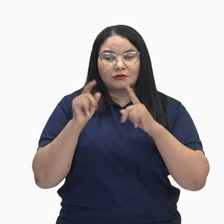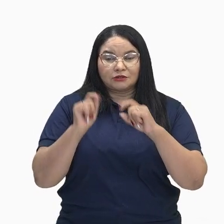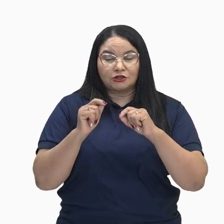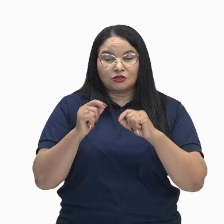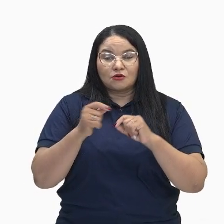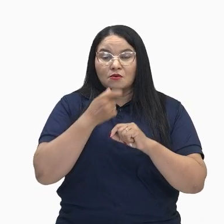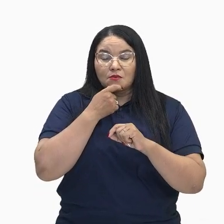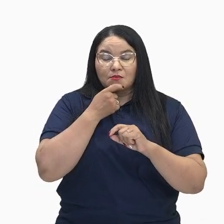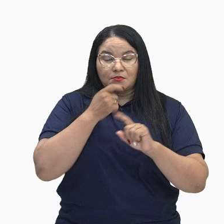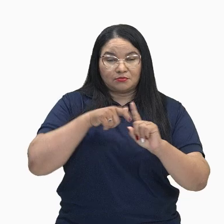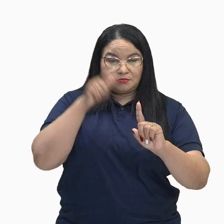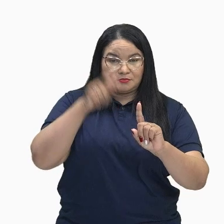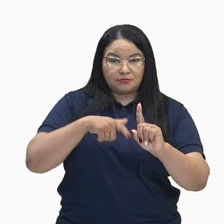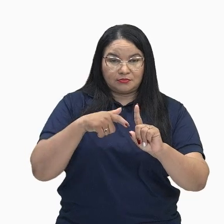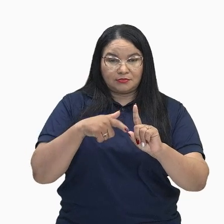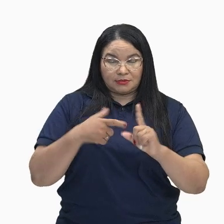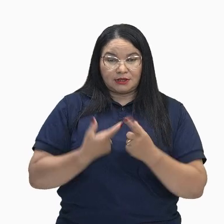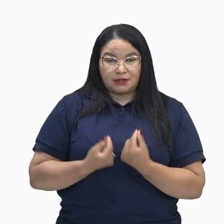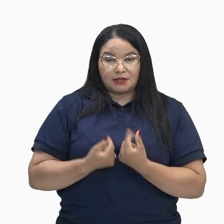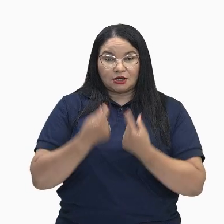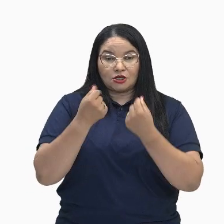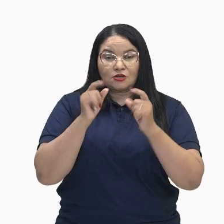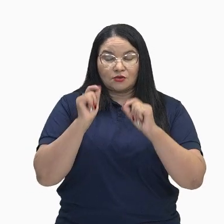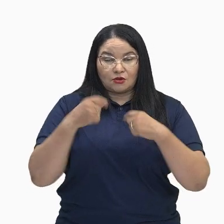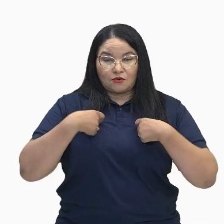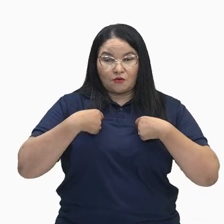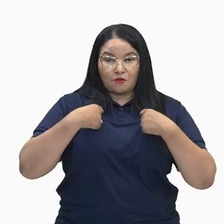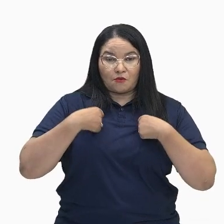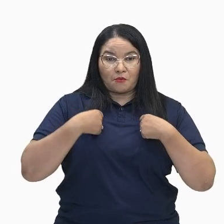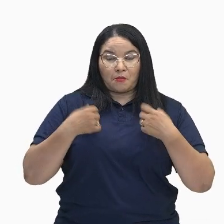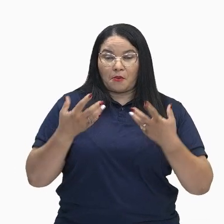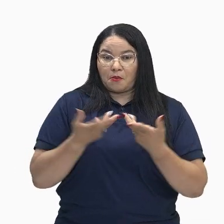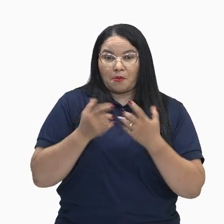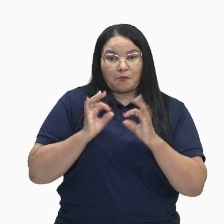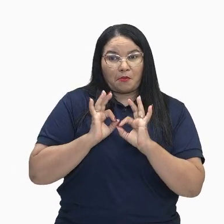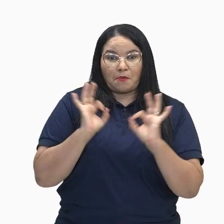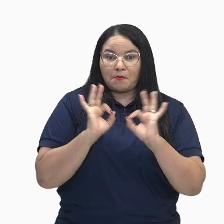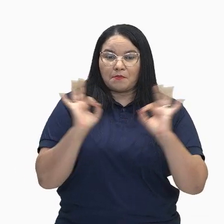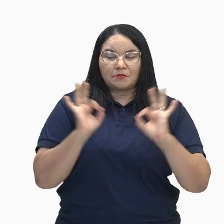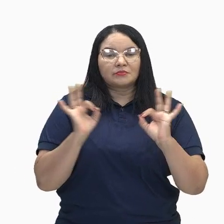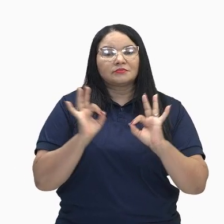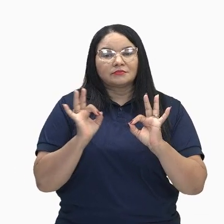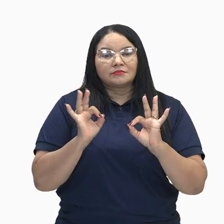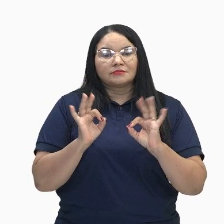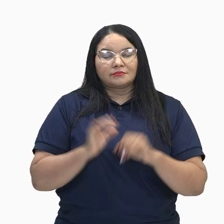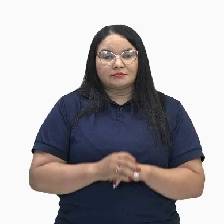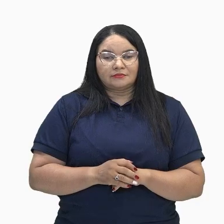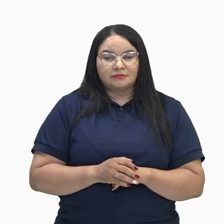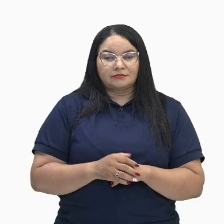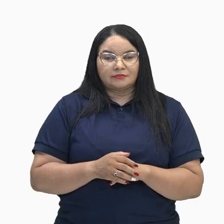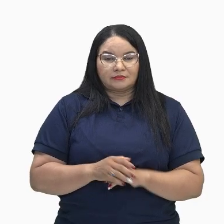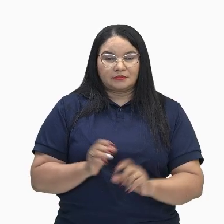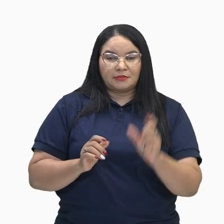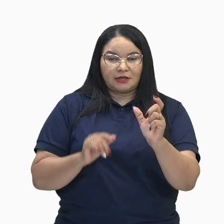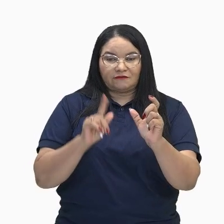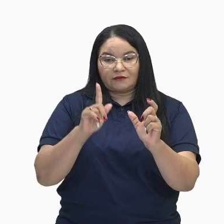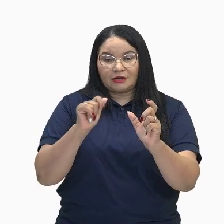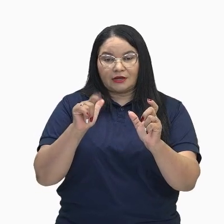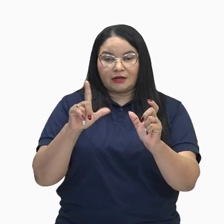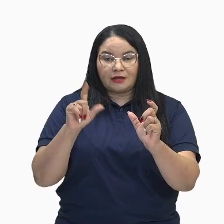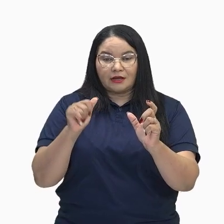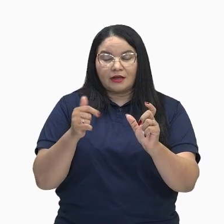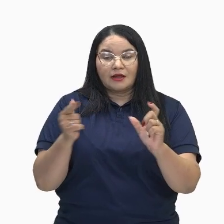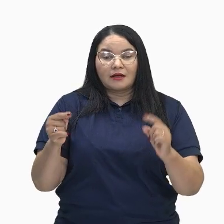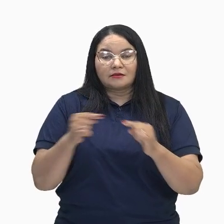significa que estão muito bem vestidos, né? Exageradamente, né? Porque a palavra gala aí, ela vai estar